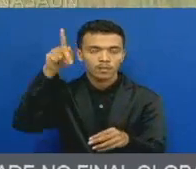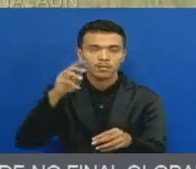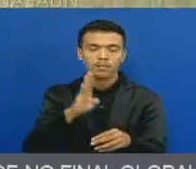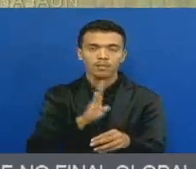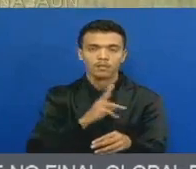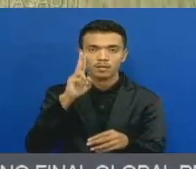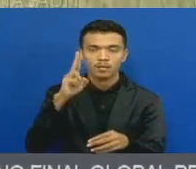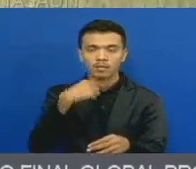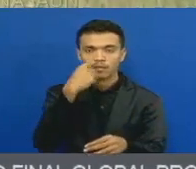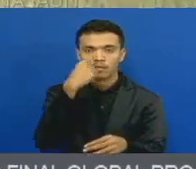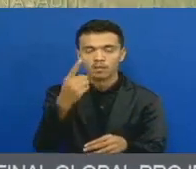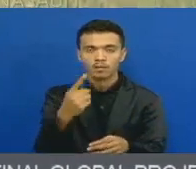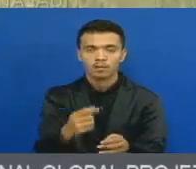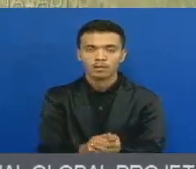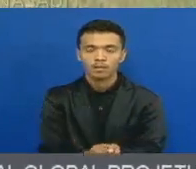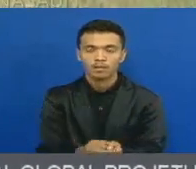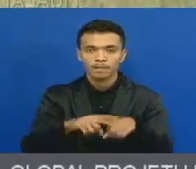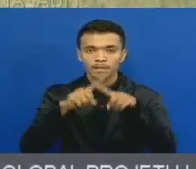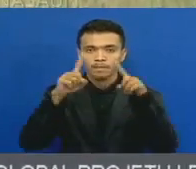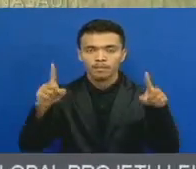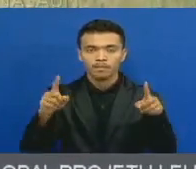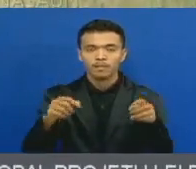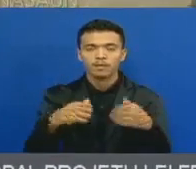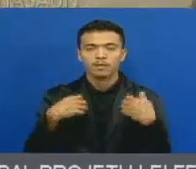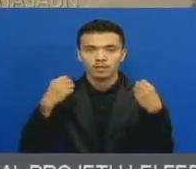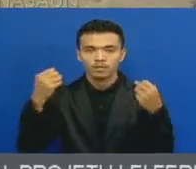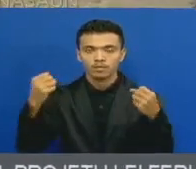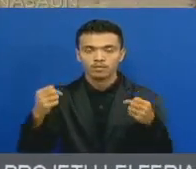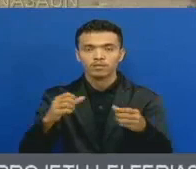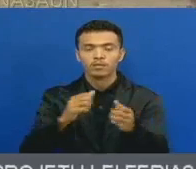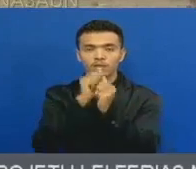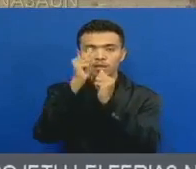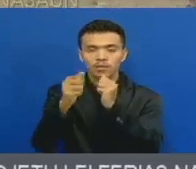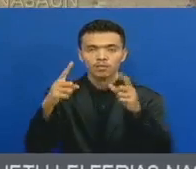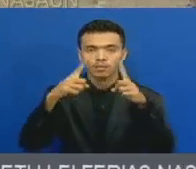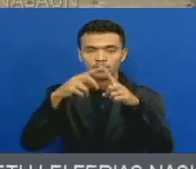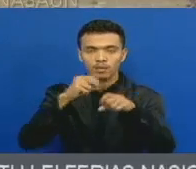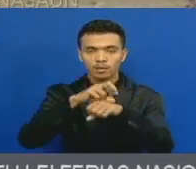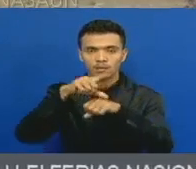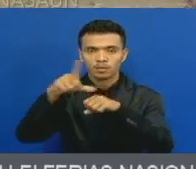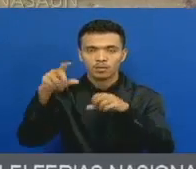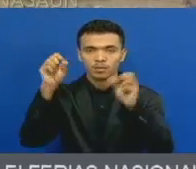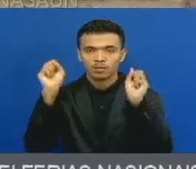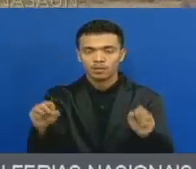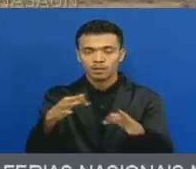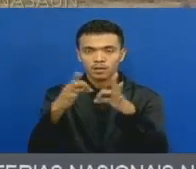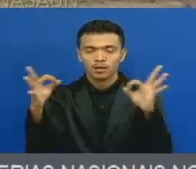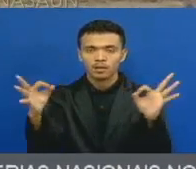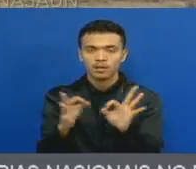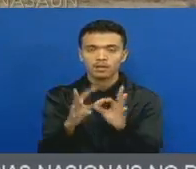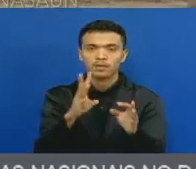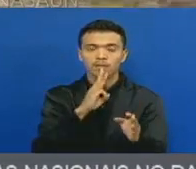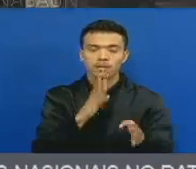Lobato Pereira reconhece que estão é vai bem nia parte esforço hela hodi hato oba nacional non é bele normaliza irrigação